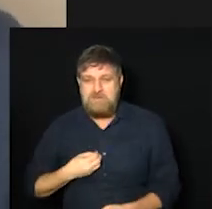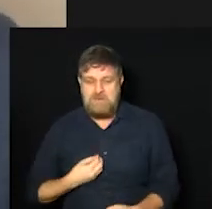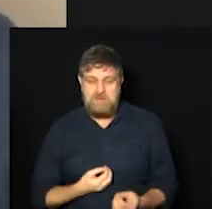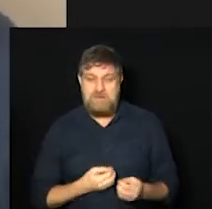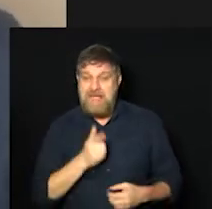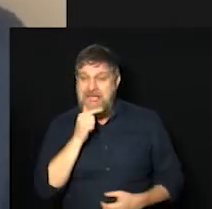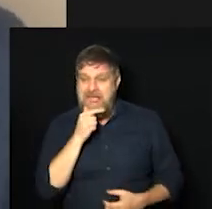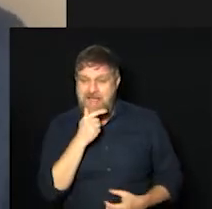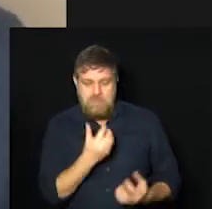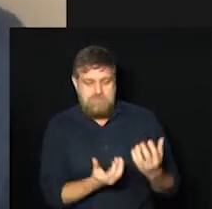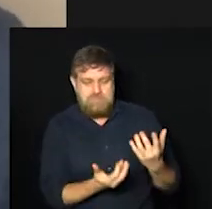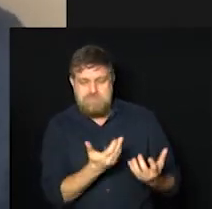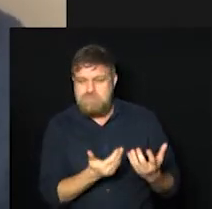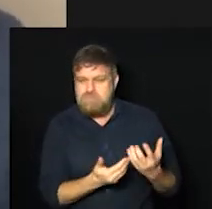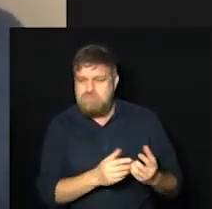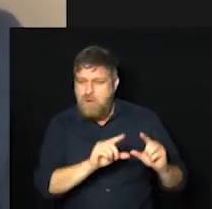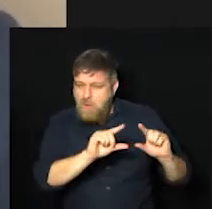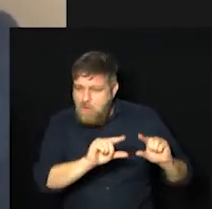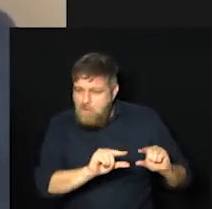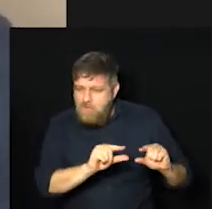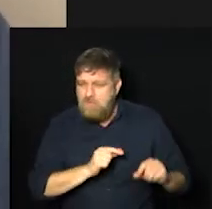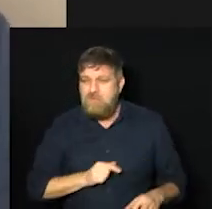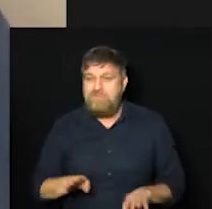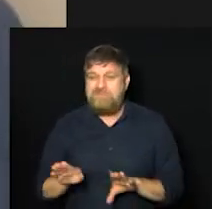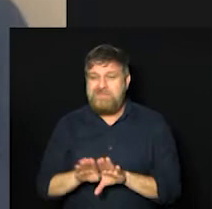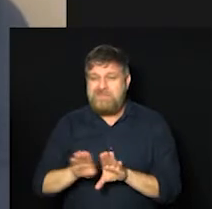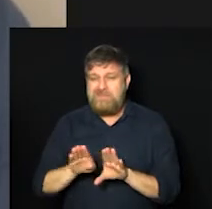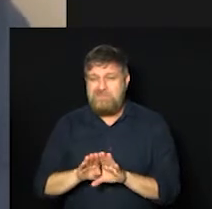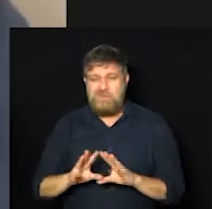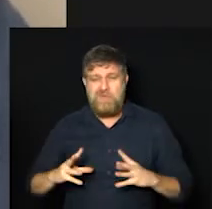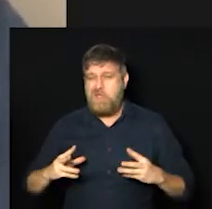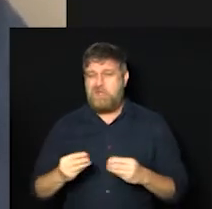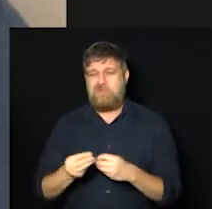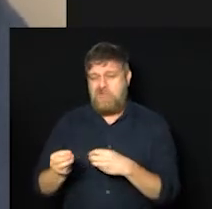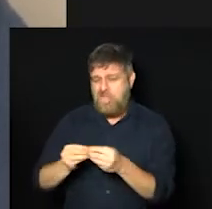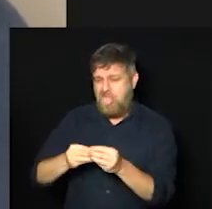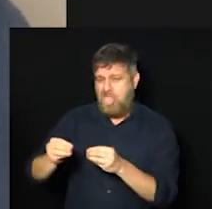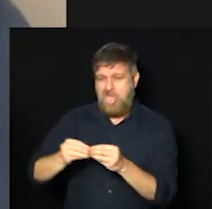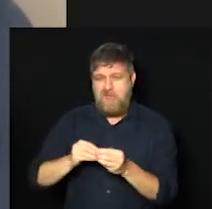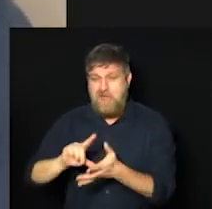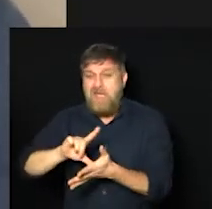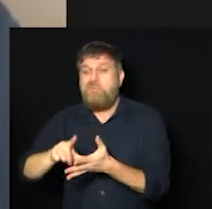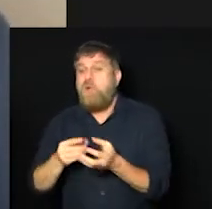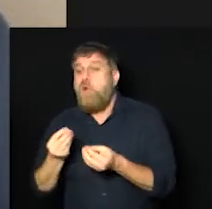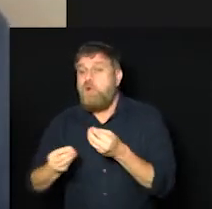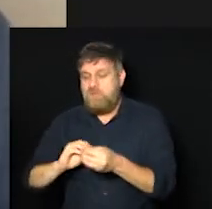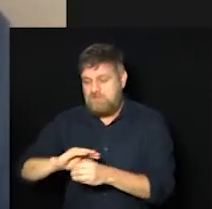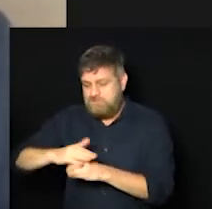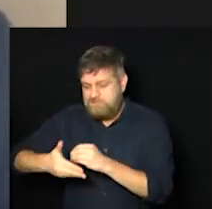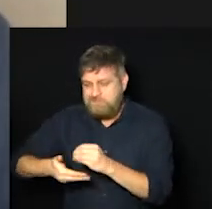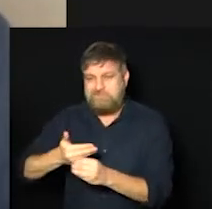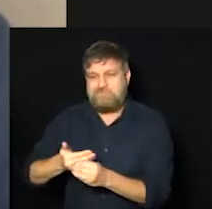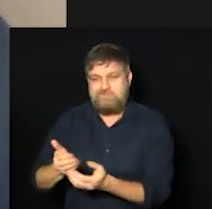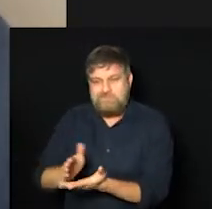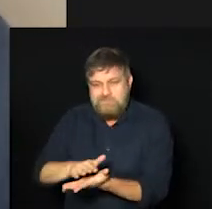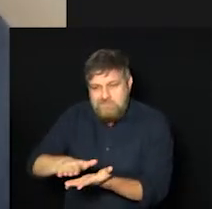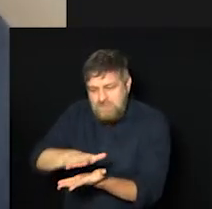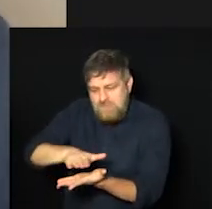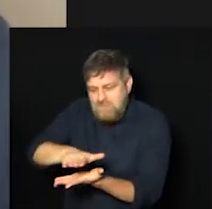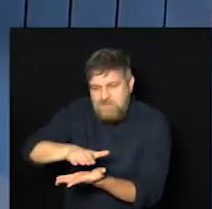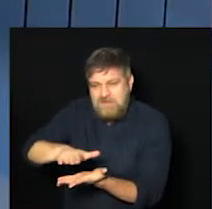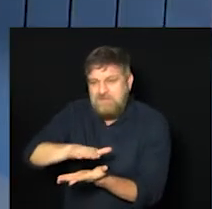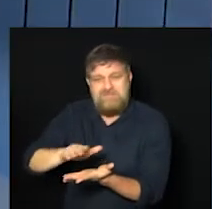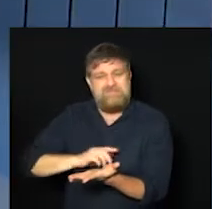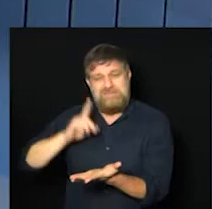cozinhando. Então, com isso, a clara também vai ficar mole e vai ficar mais difícil de você conseguir empanar ele. Agora, eu